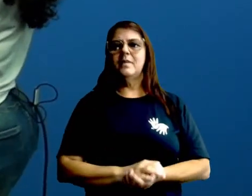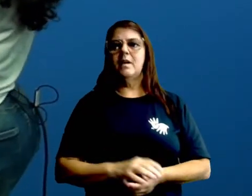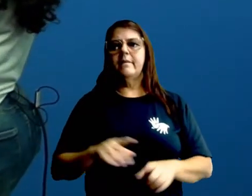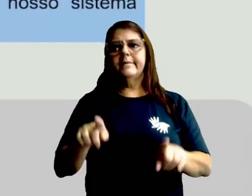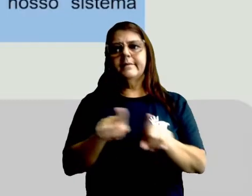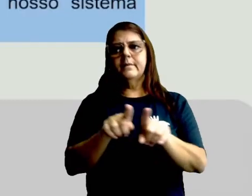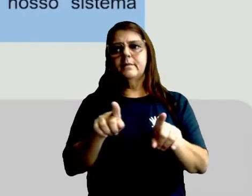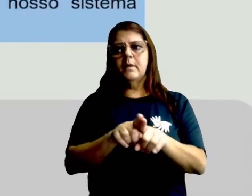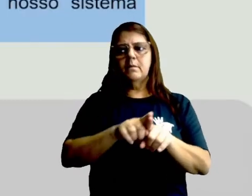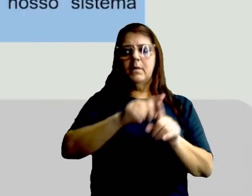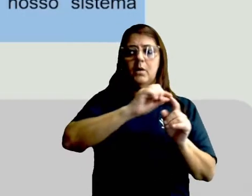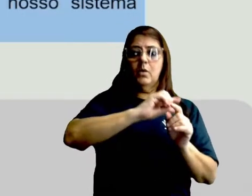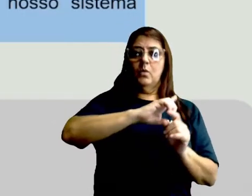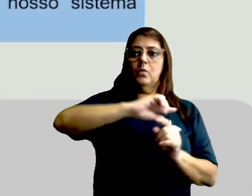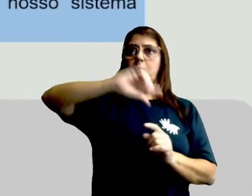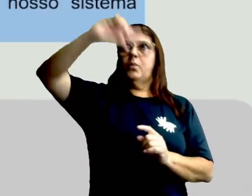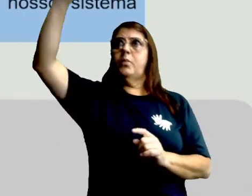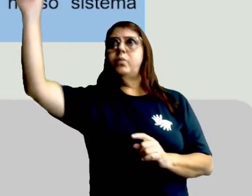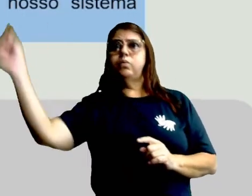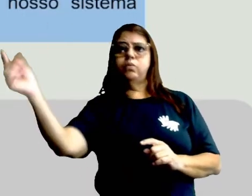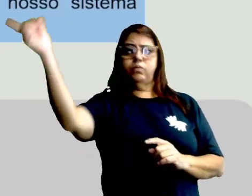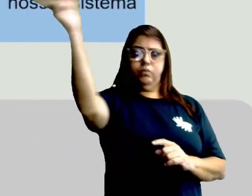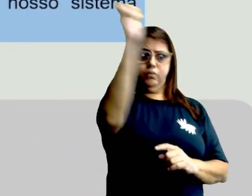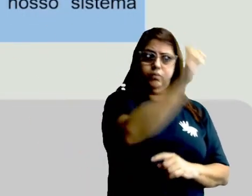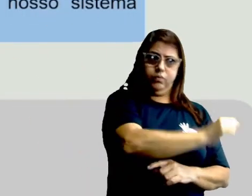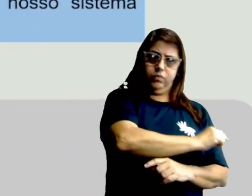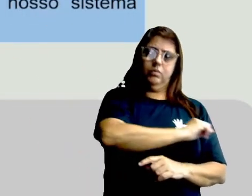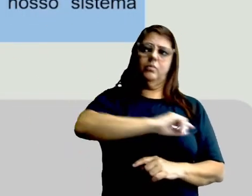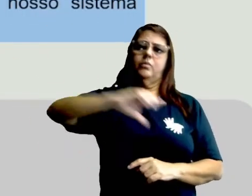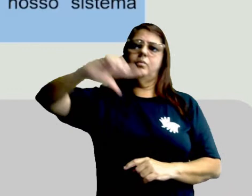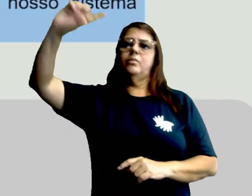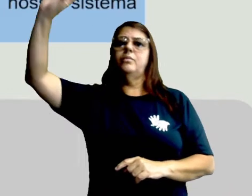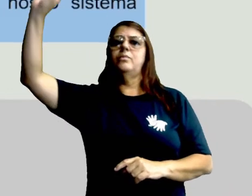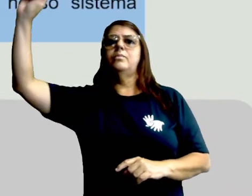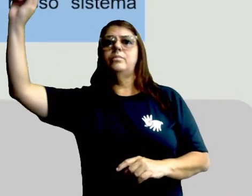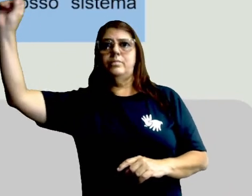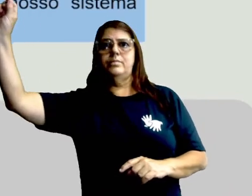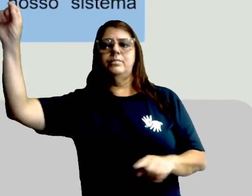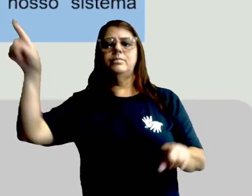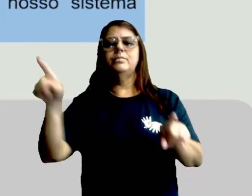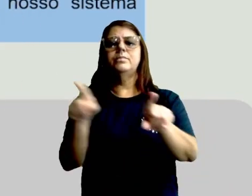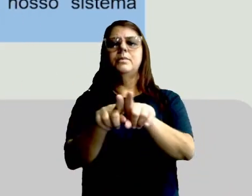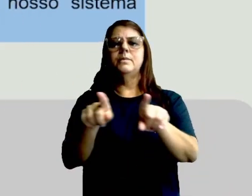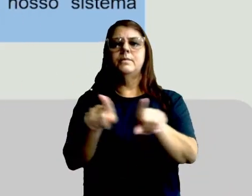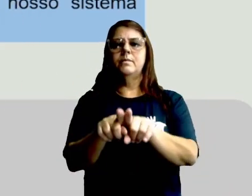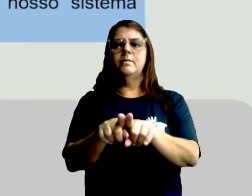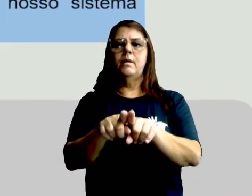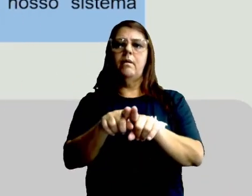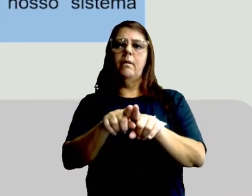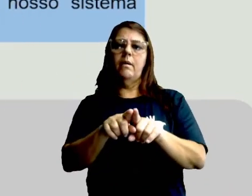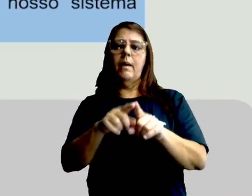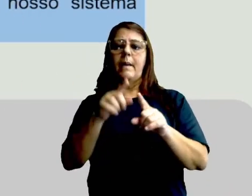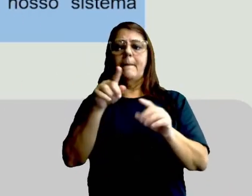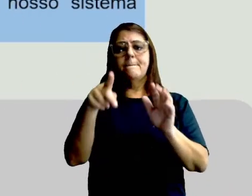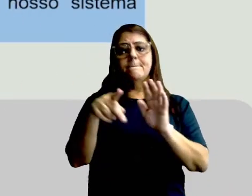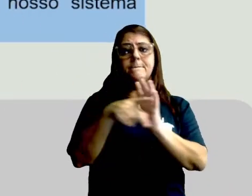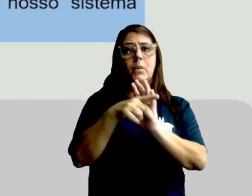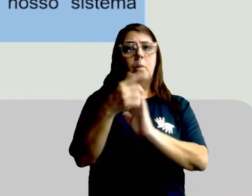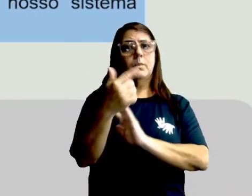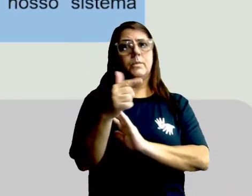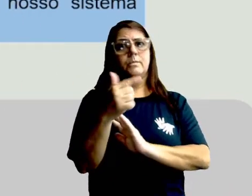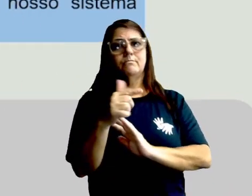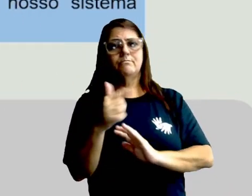Os meteoros, meteoroides, satélites e cometas também são corpos iluminados.